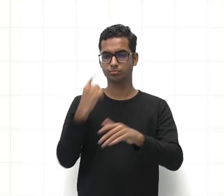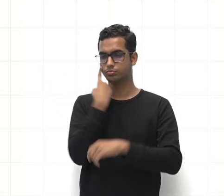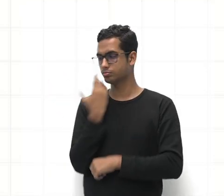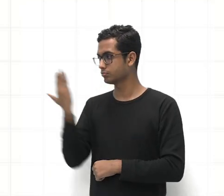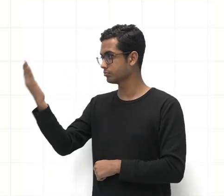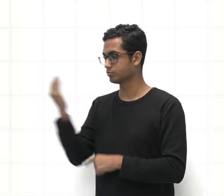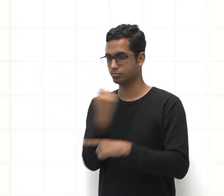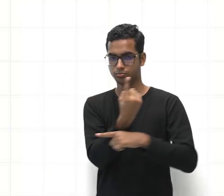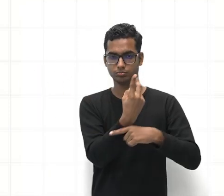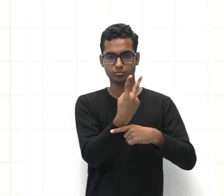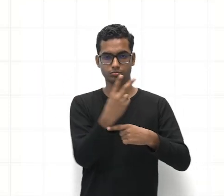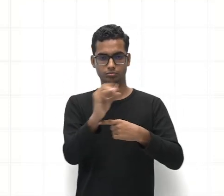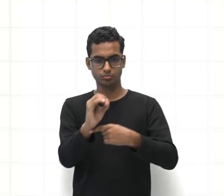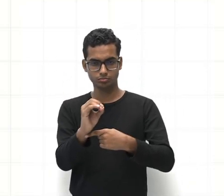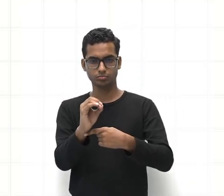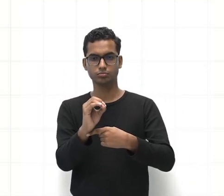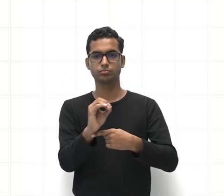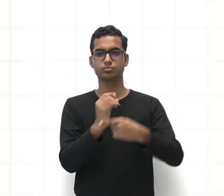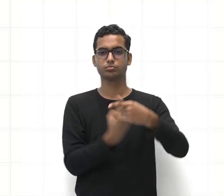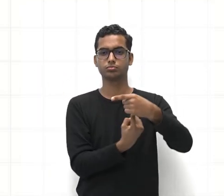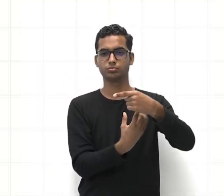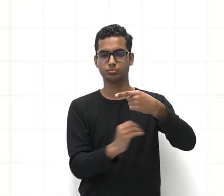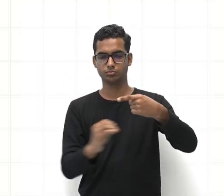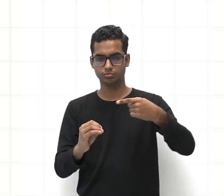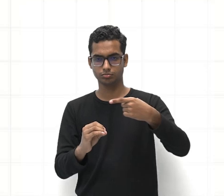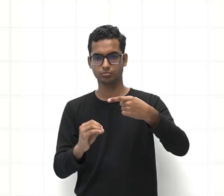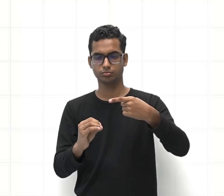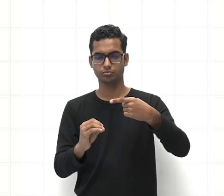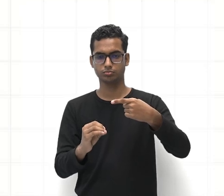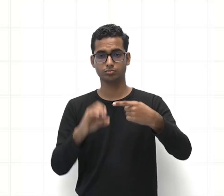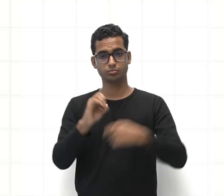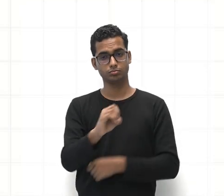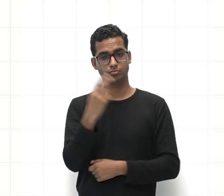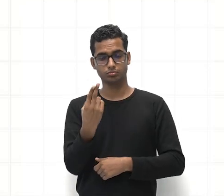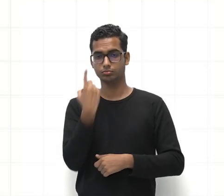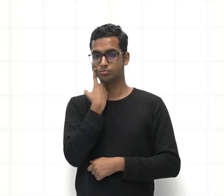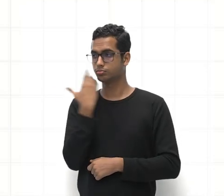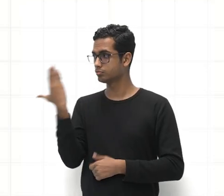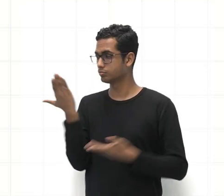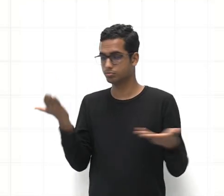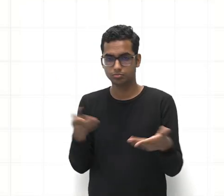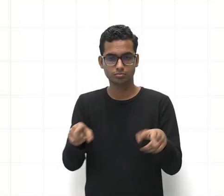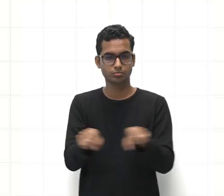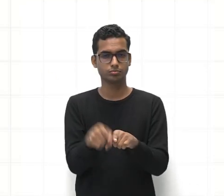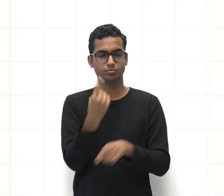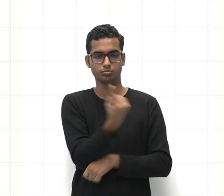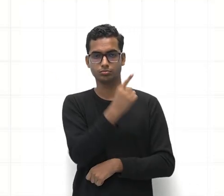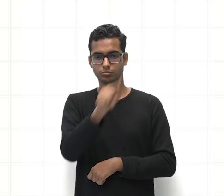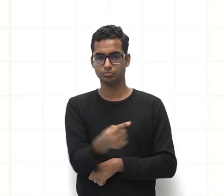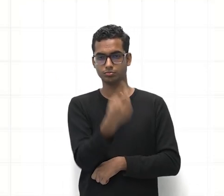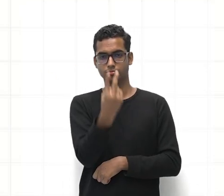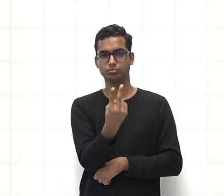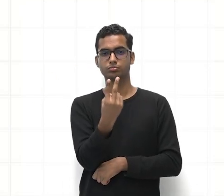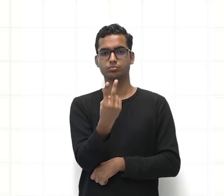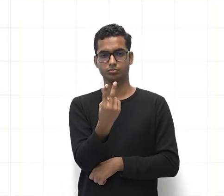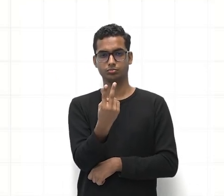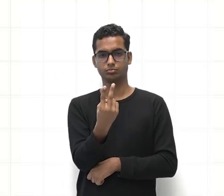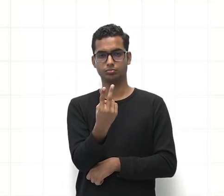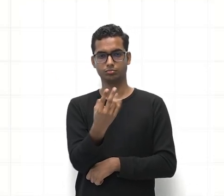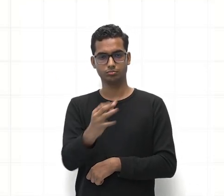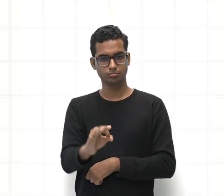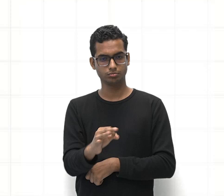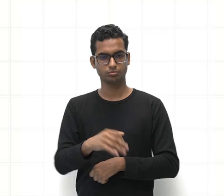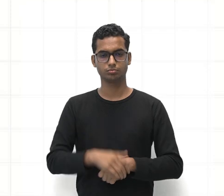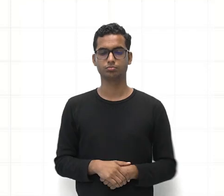o 0, 12 dividido por 10, desloca a vírgula uma casa para a direita, porque já simplificamos um 0,